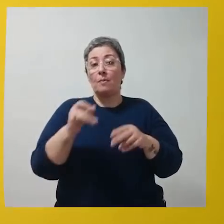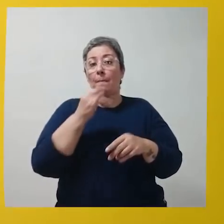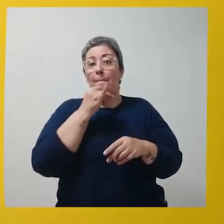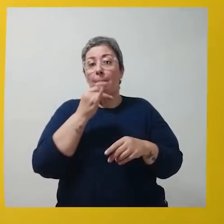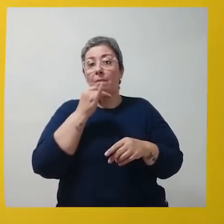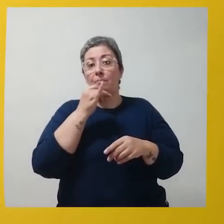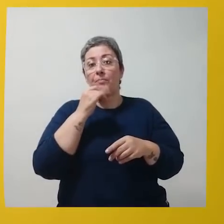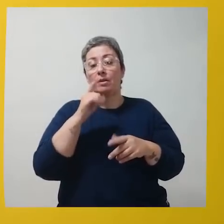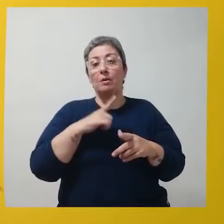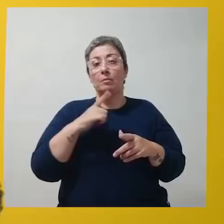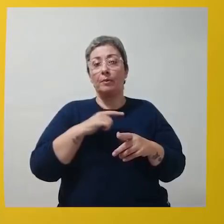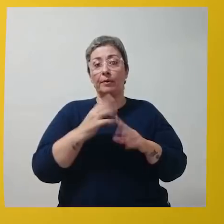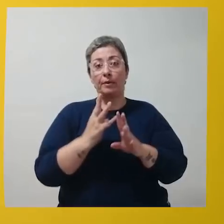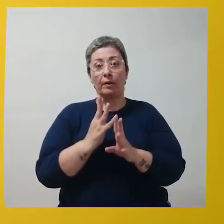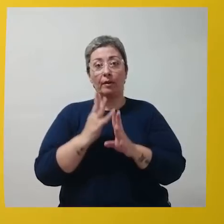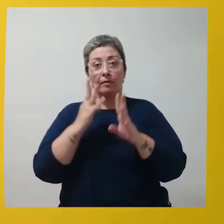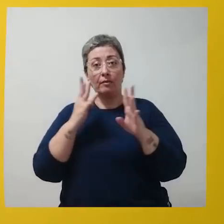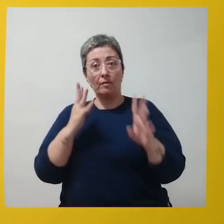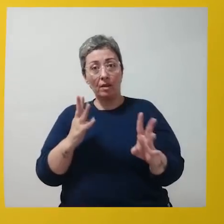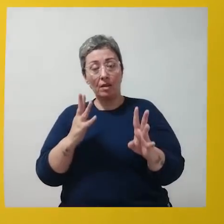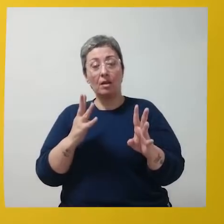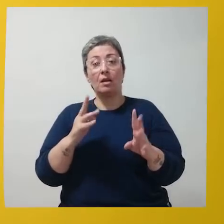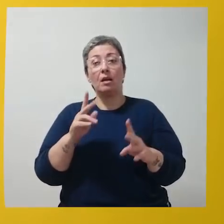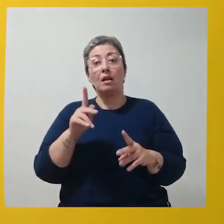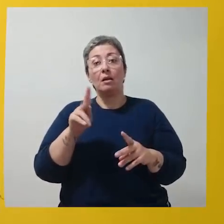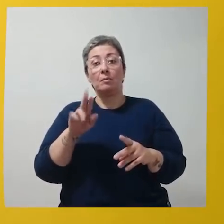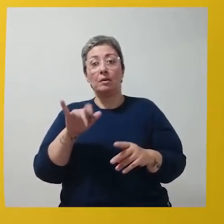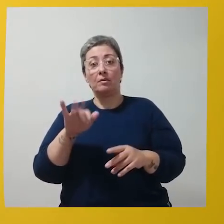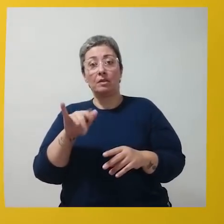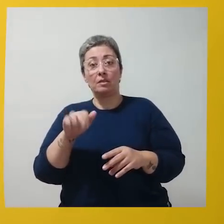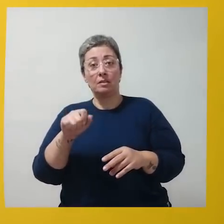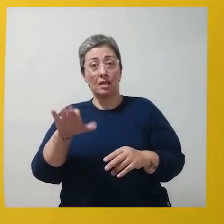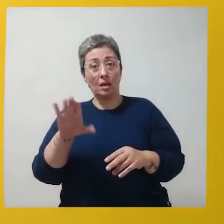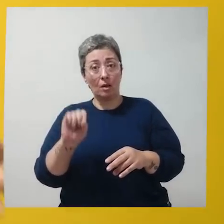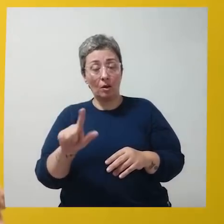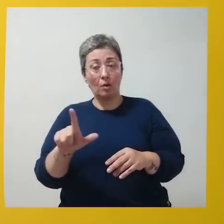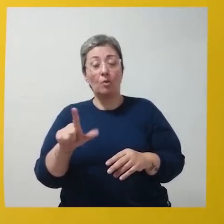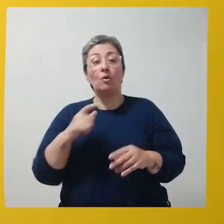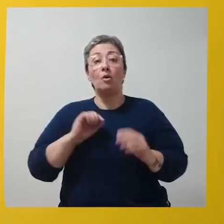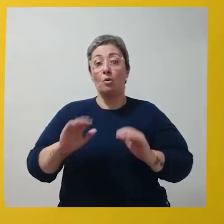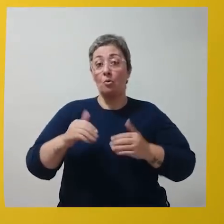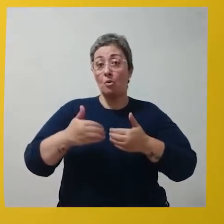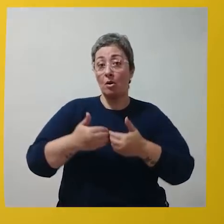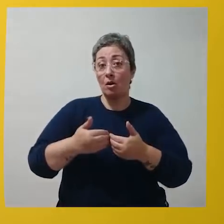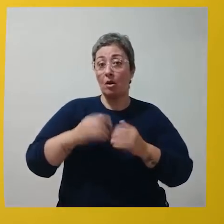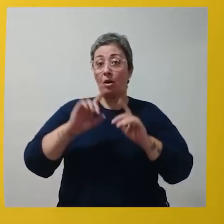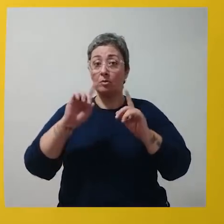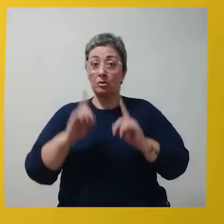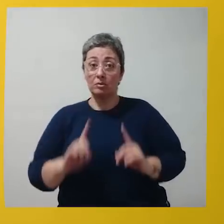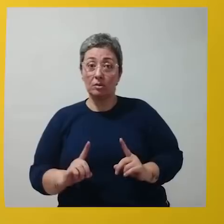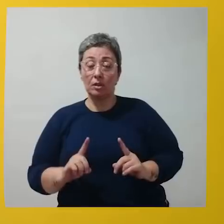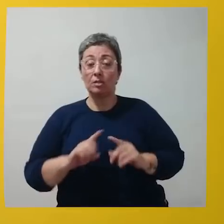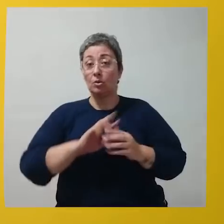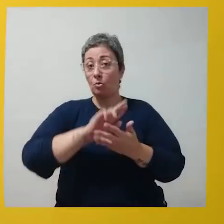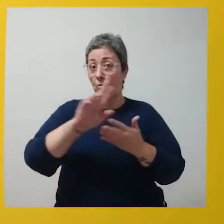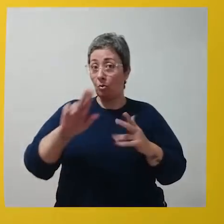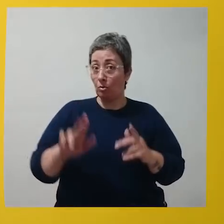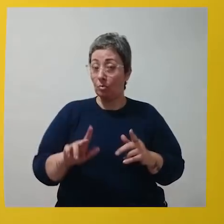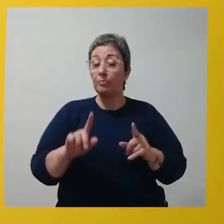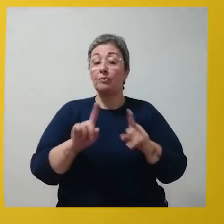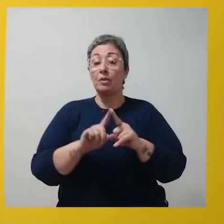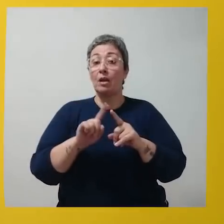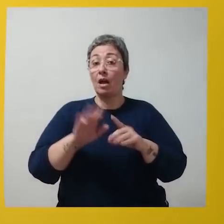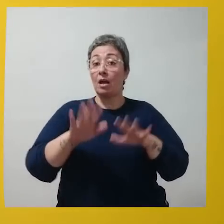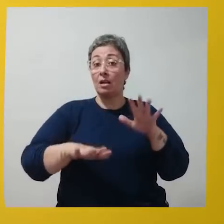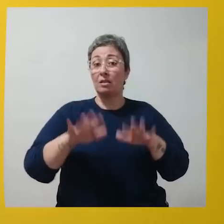Nós temos lá uma fila preferencial, para as crianças com autismo, com deficiência física e outras, E